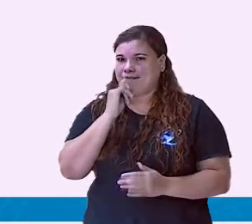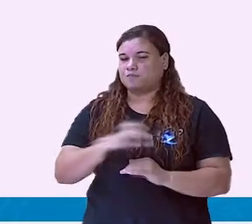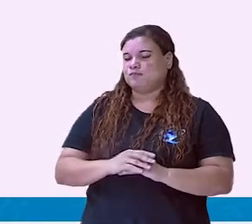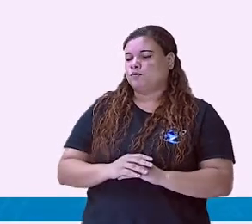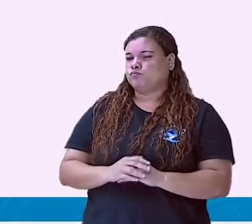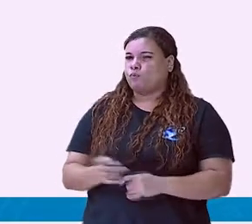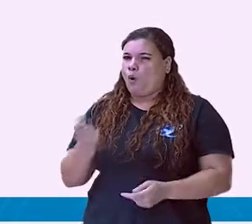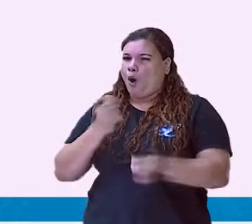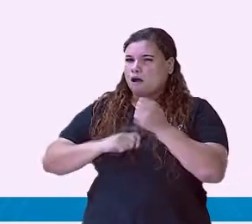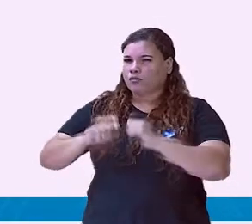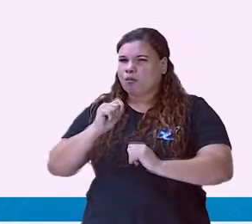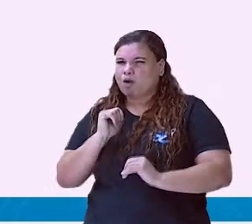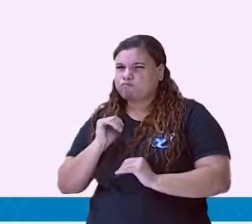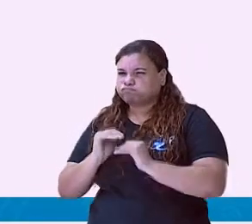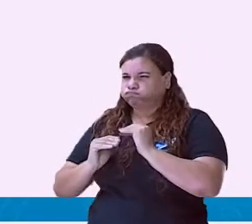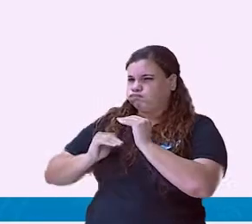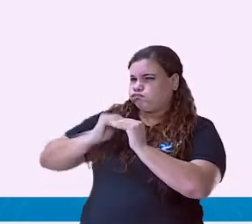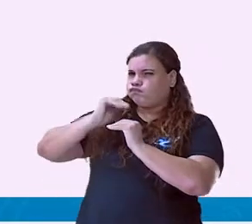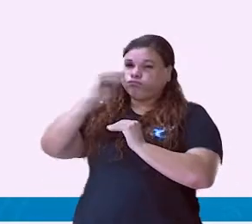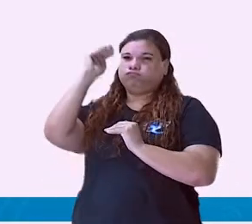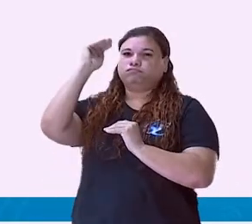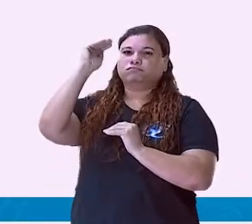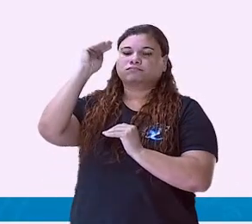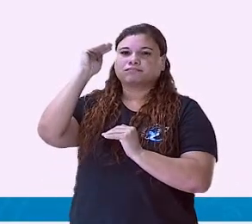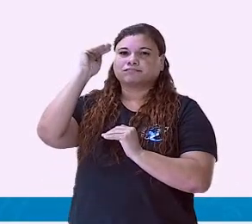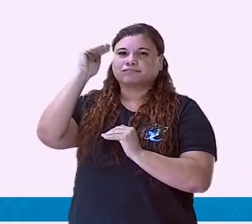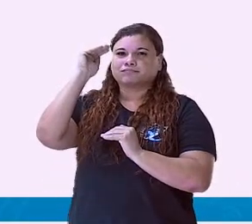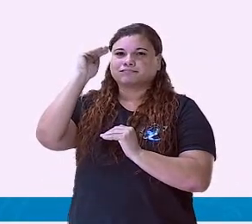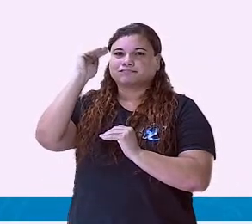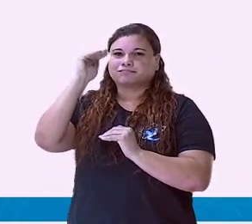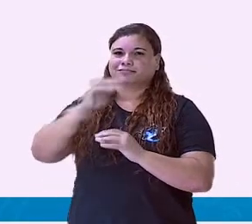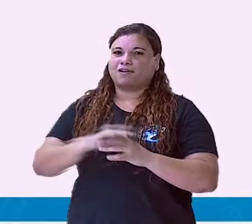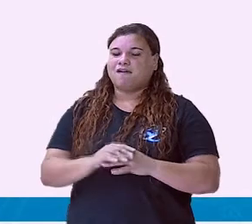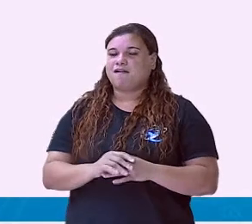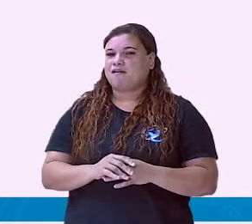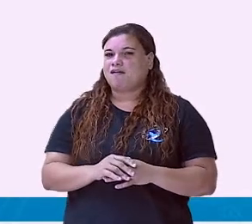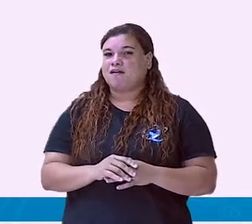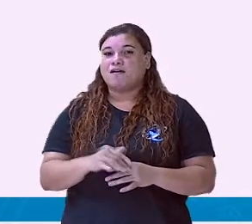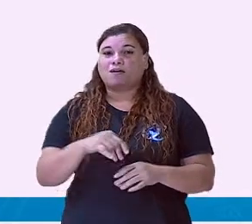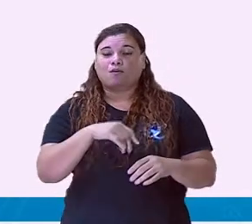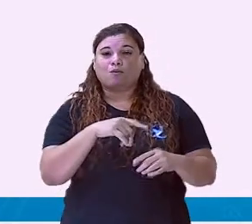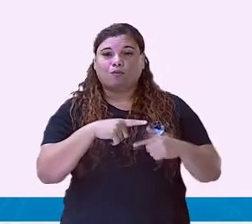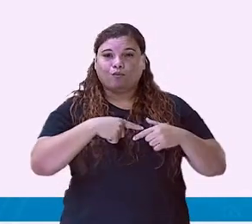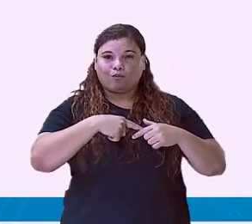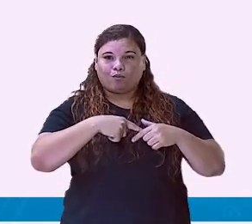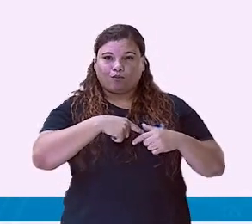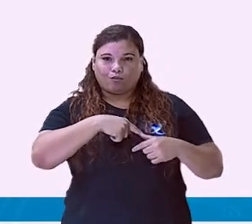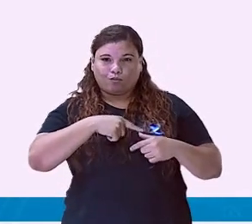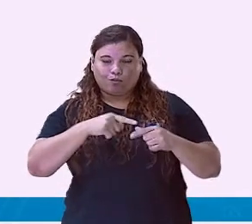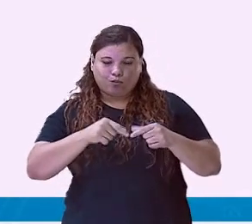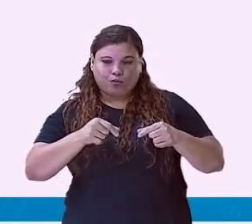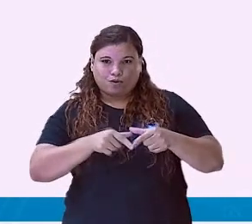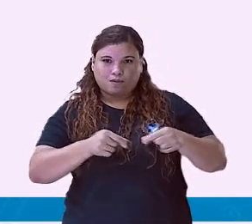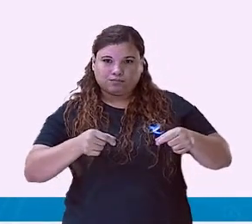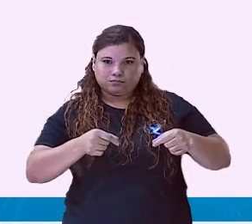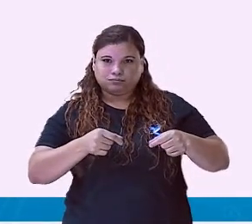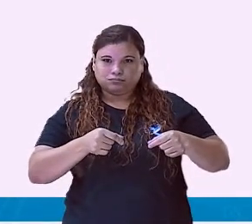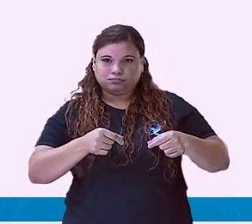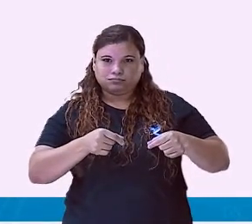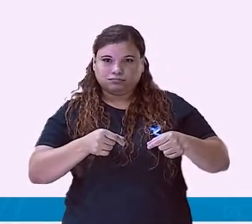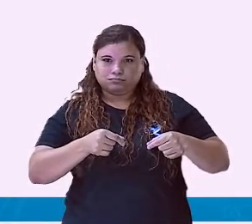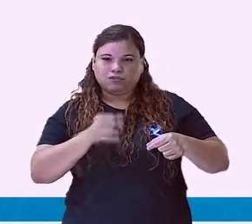tinha. Ele não tem ainda. Mas ele tem um desenvolvimento. É um país, foi a